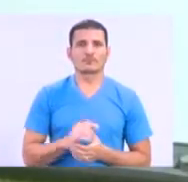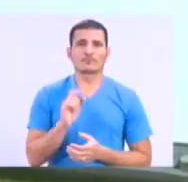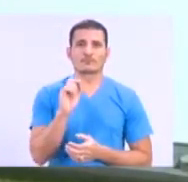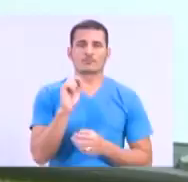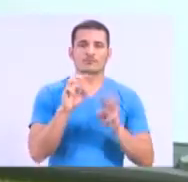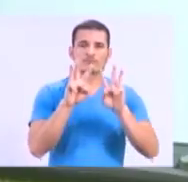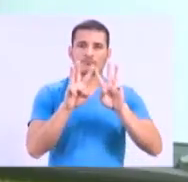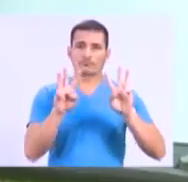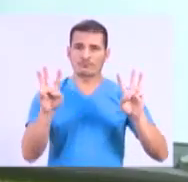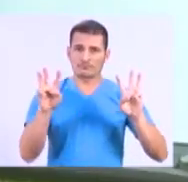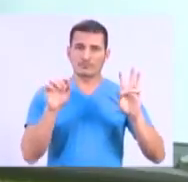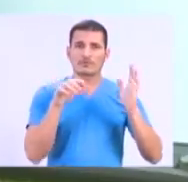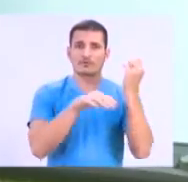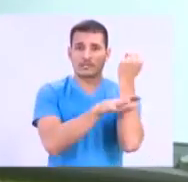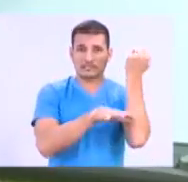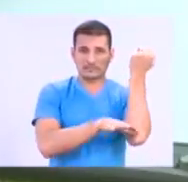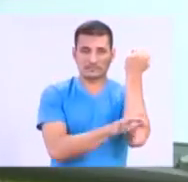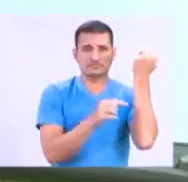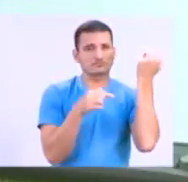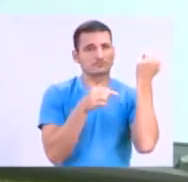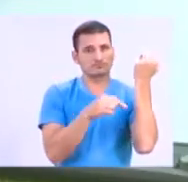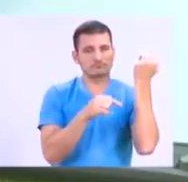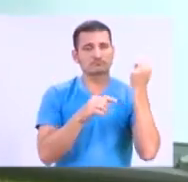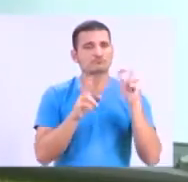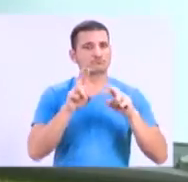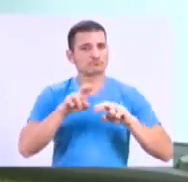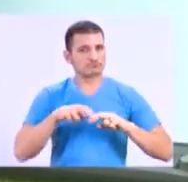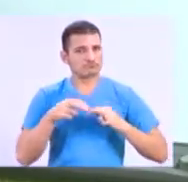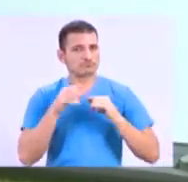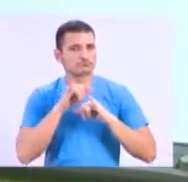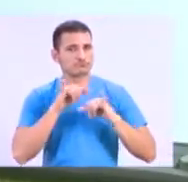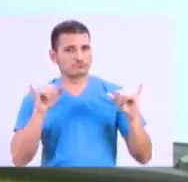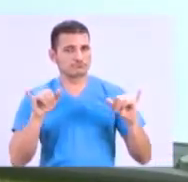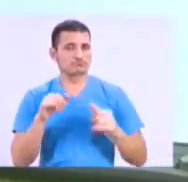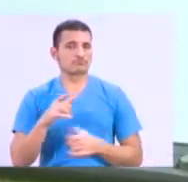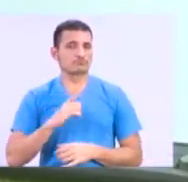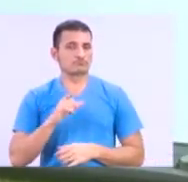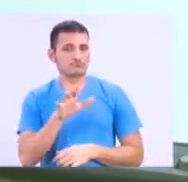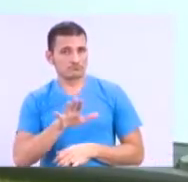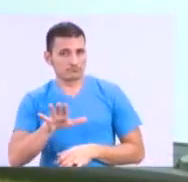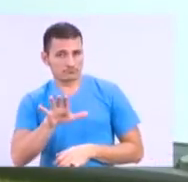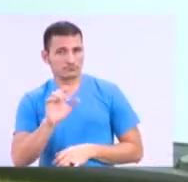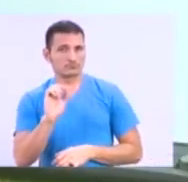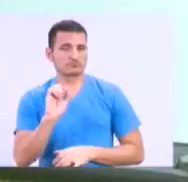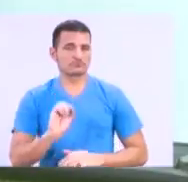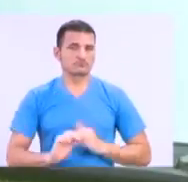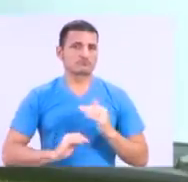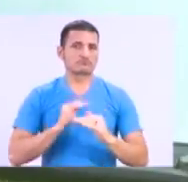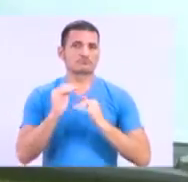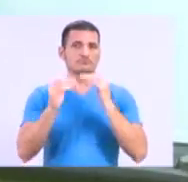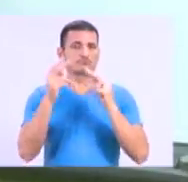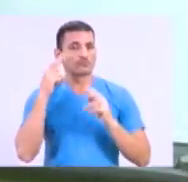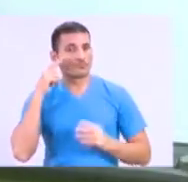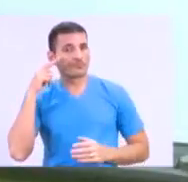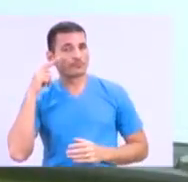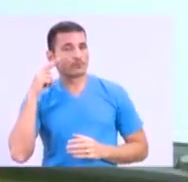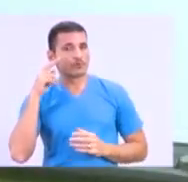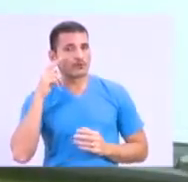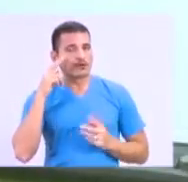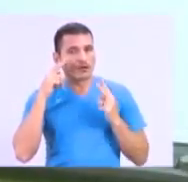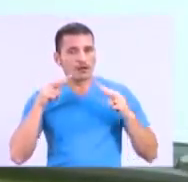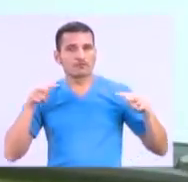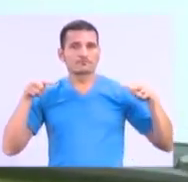pelo servidor. Por isso que eu falei, vamos ter como ambiente o desenvolvimento com a visão do lado do